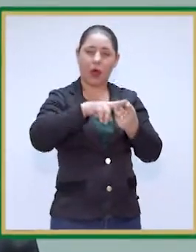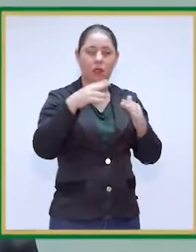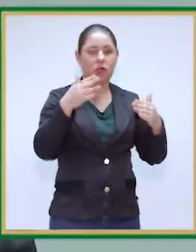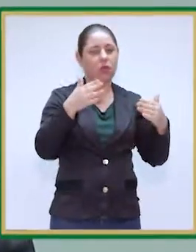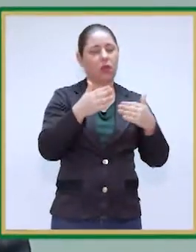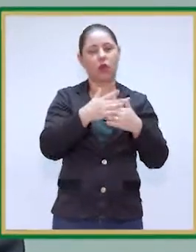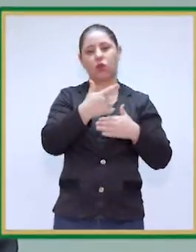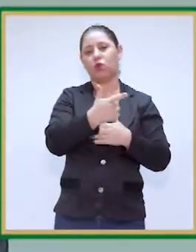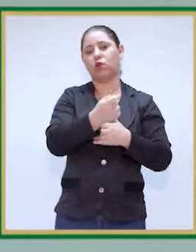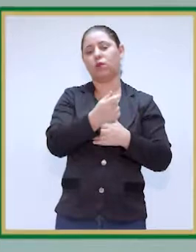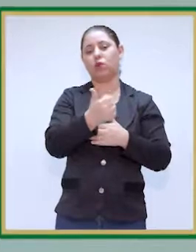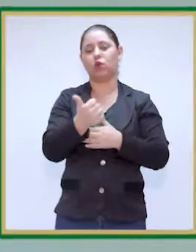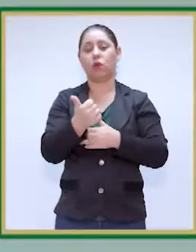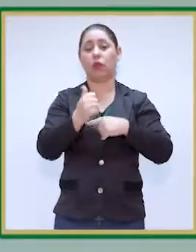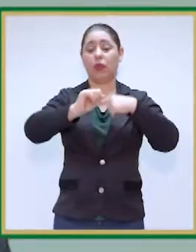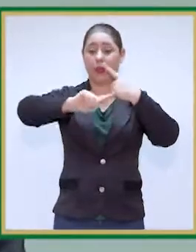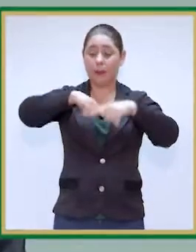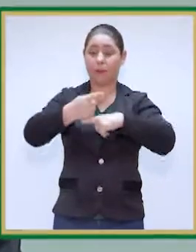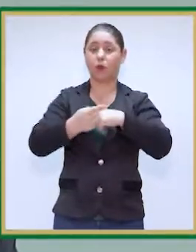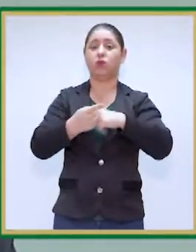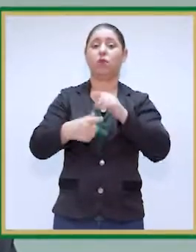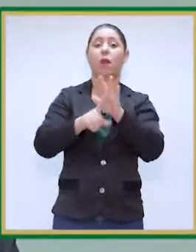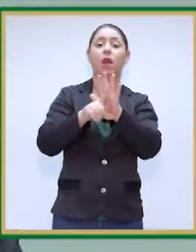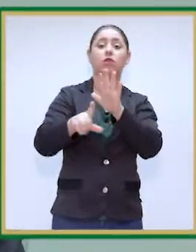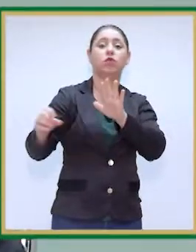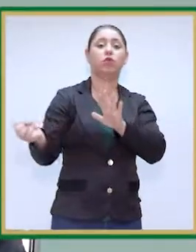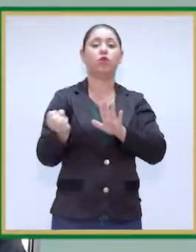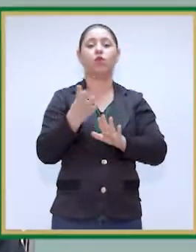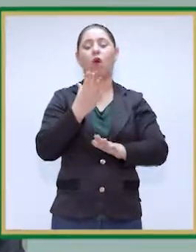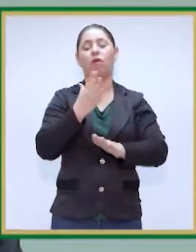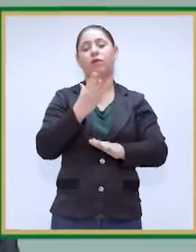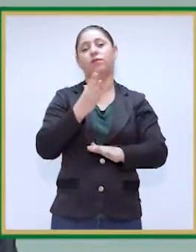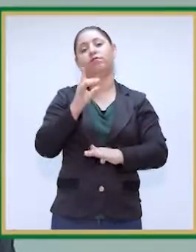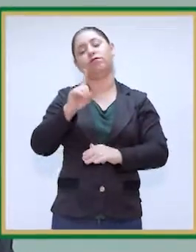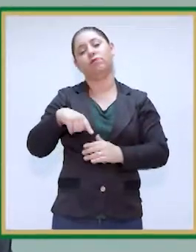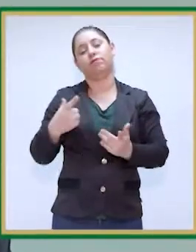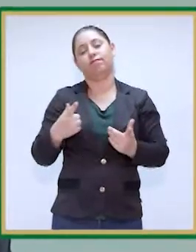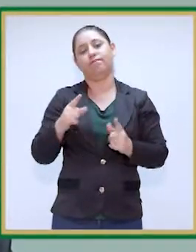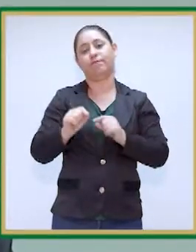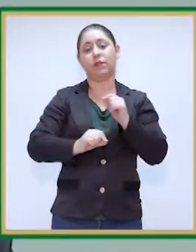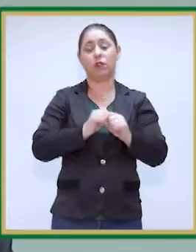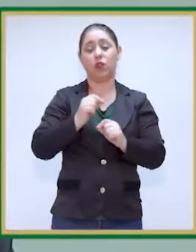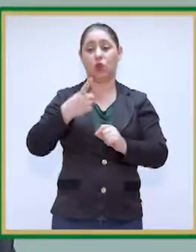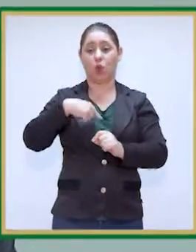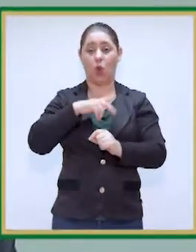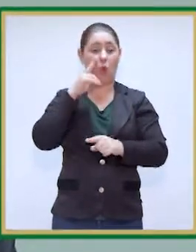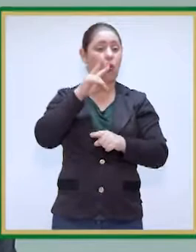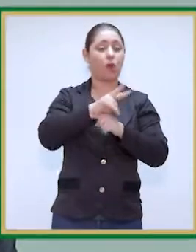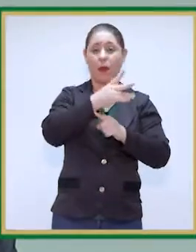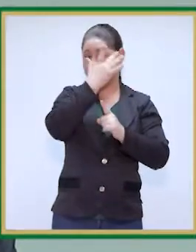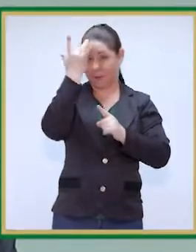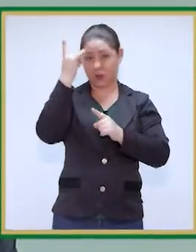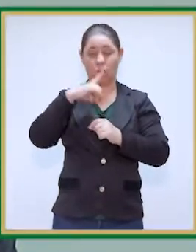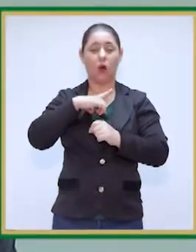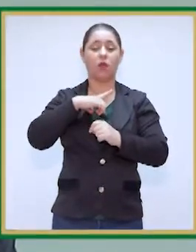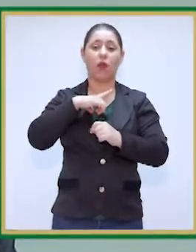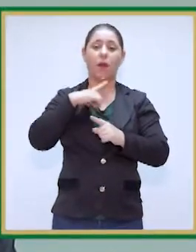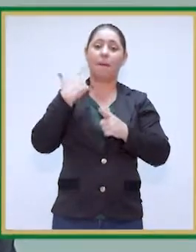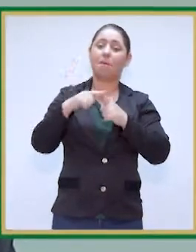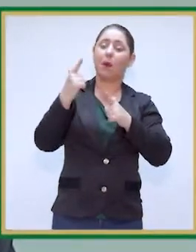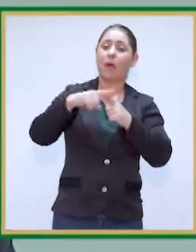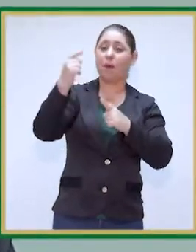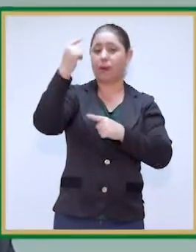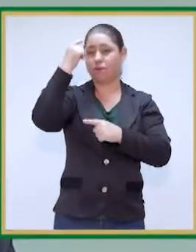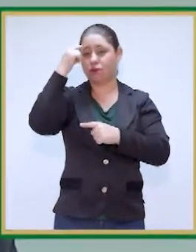até 2001 e pós 2001, uma legislação nova e moderna para a gente cuidar dessas pessoas portadoras de